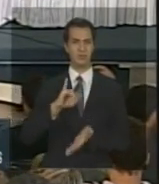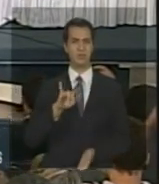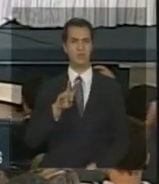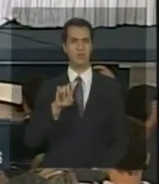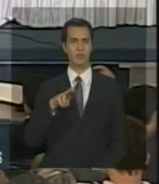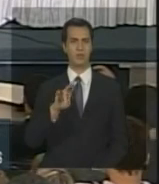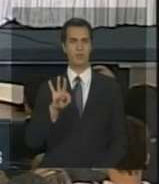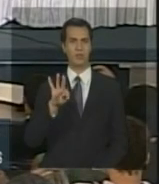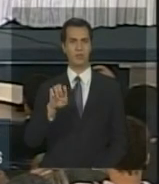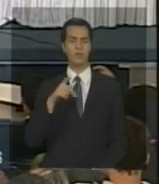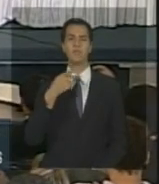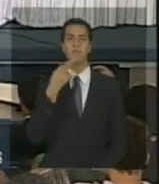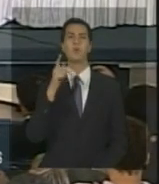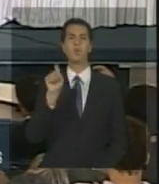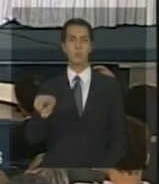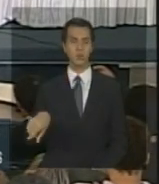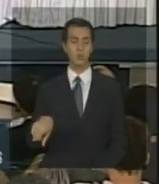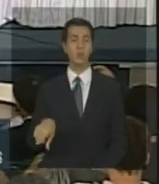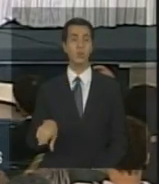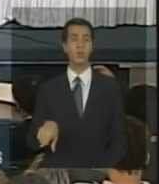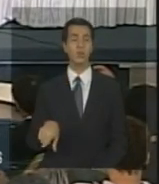não está concluída.